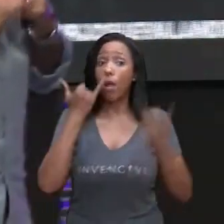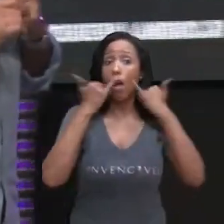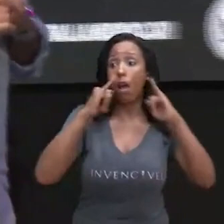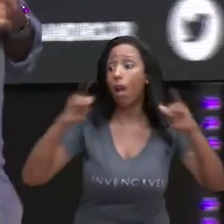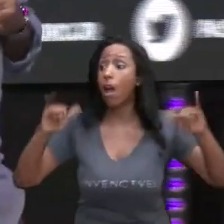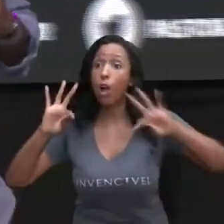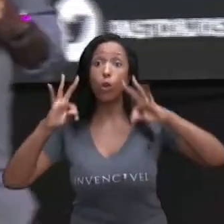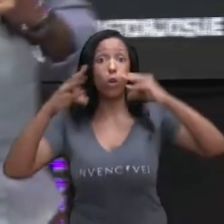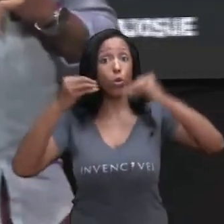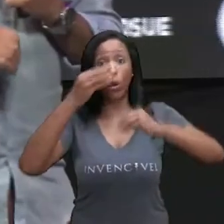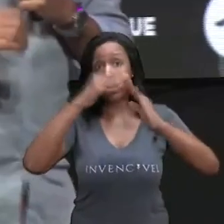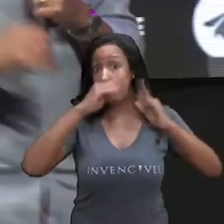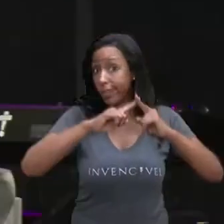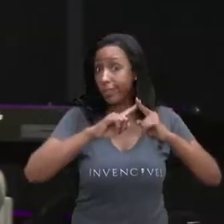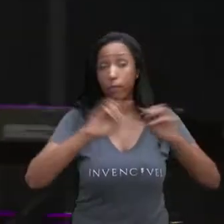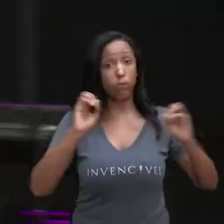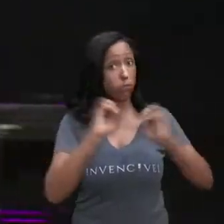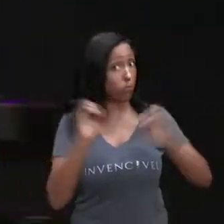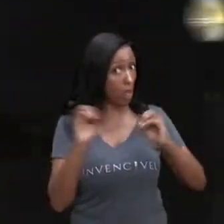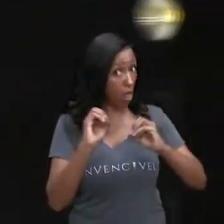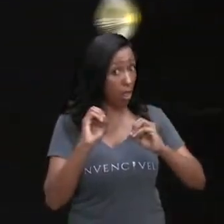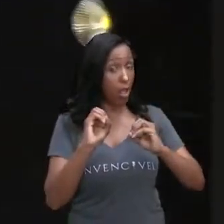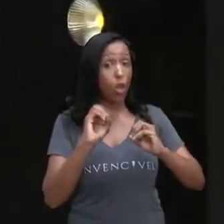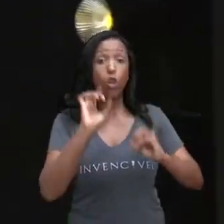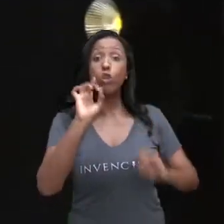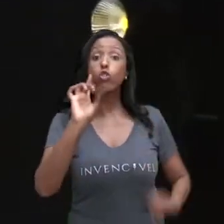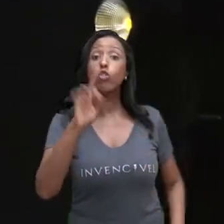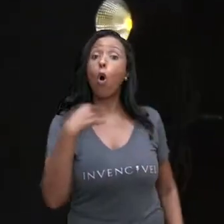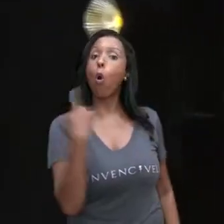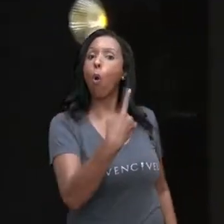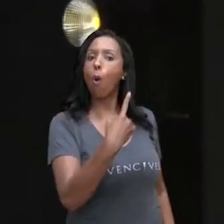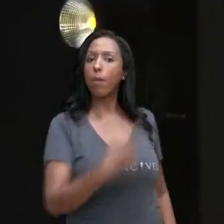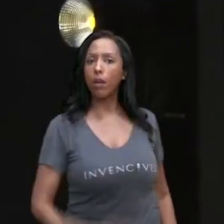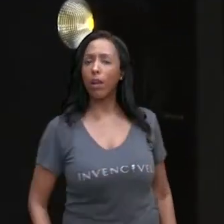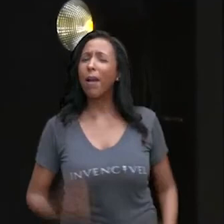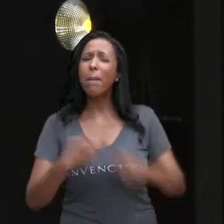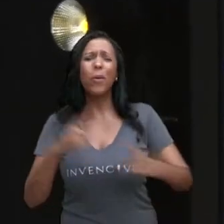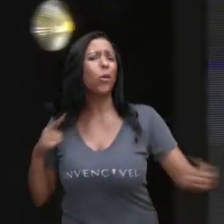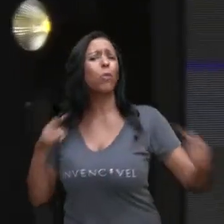Ah, porque ele queria quebrar os salões de beleza da região.